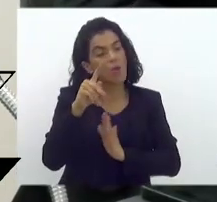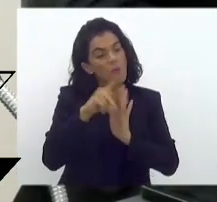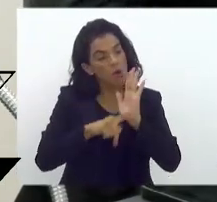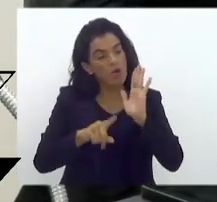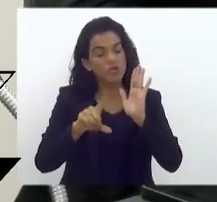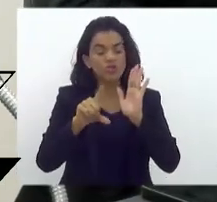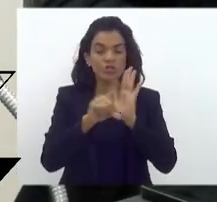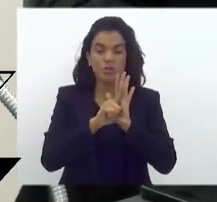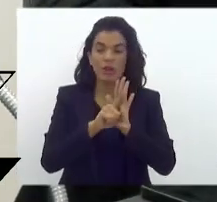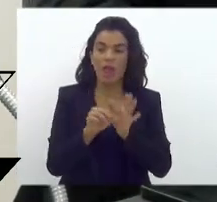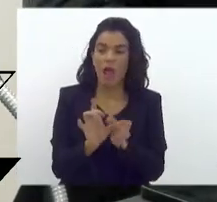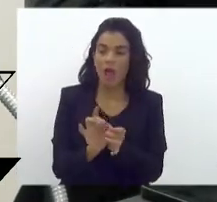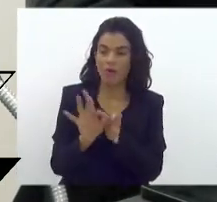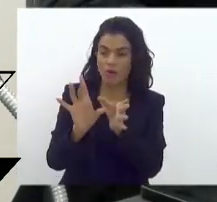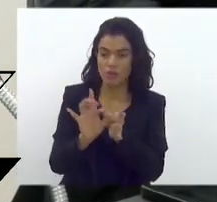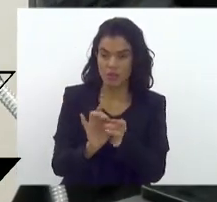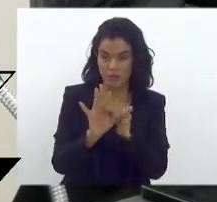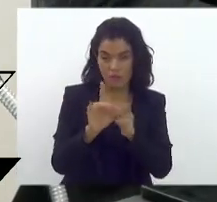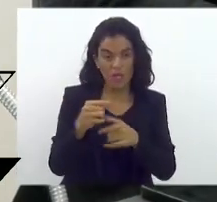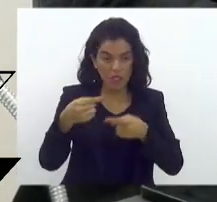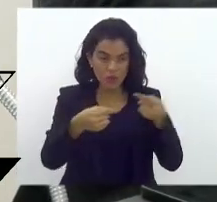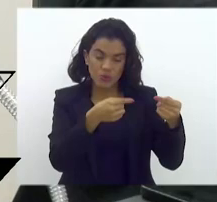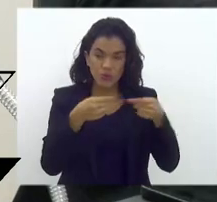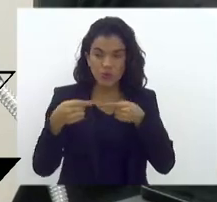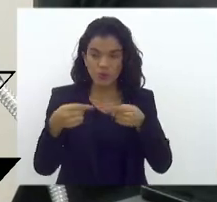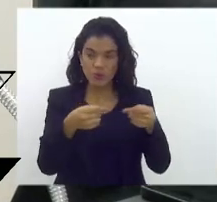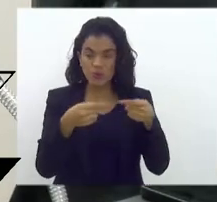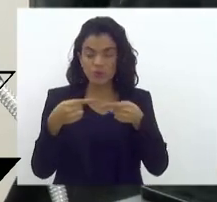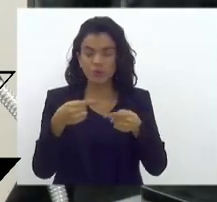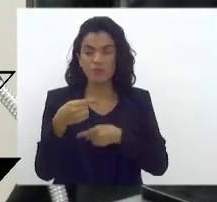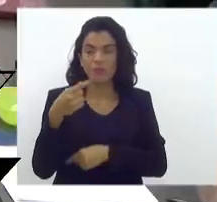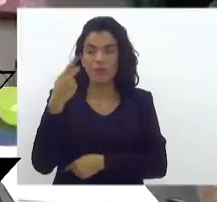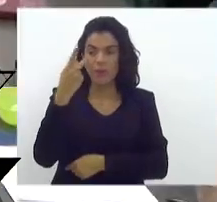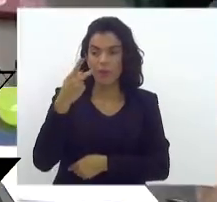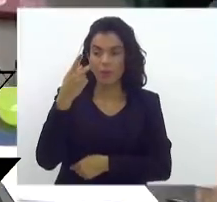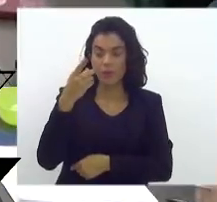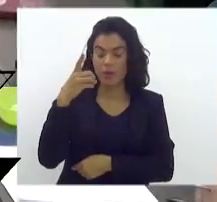Em discussão. Para discutir, presidente. Deputado Flávio Serafim.